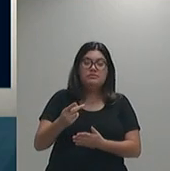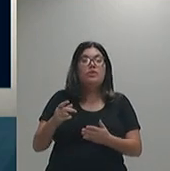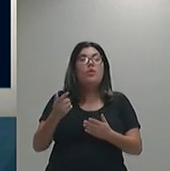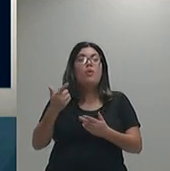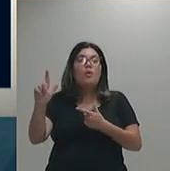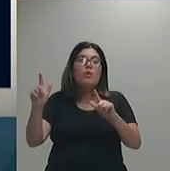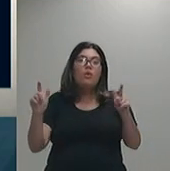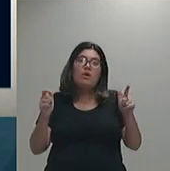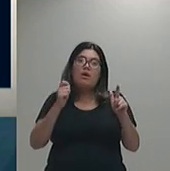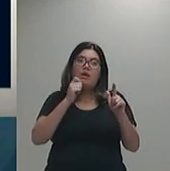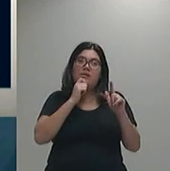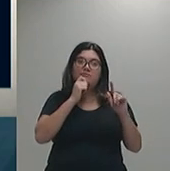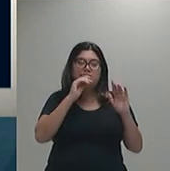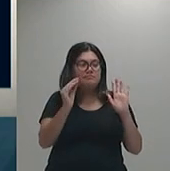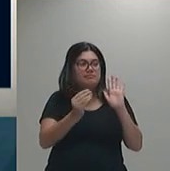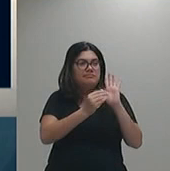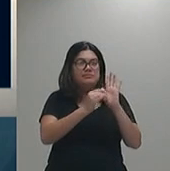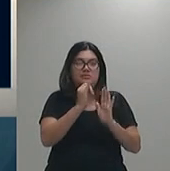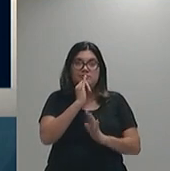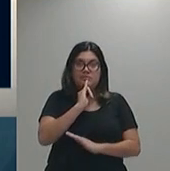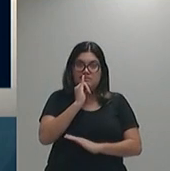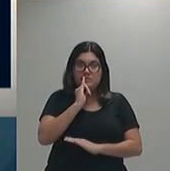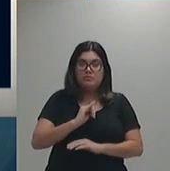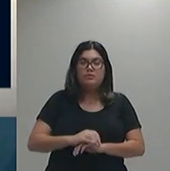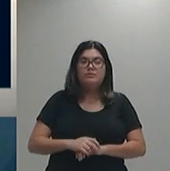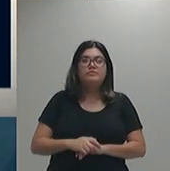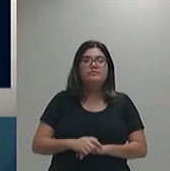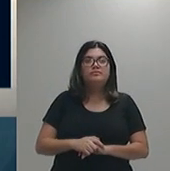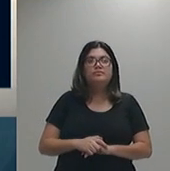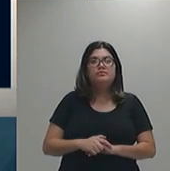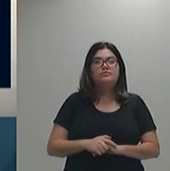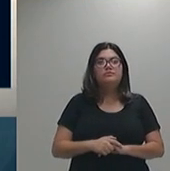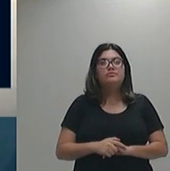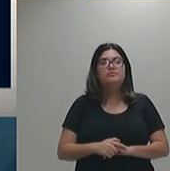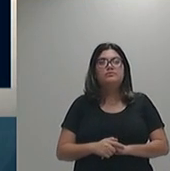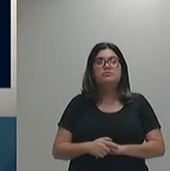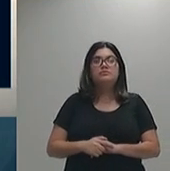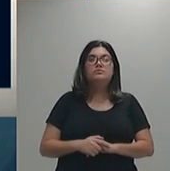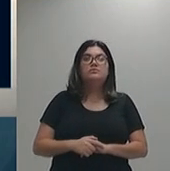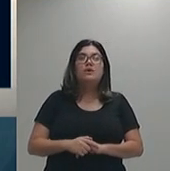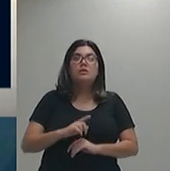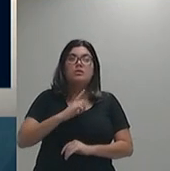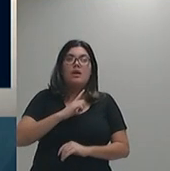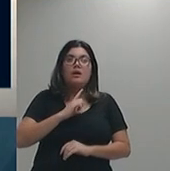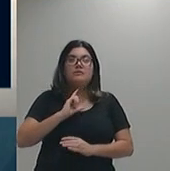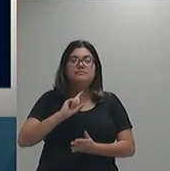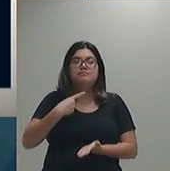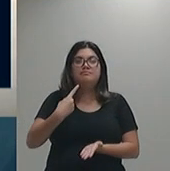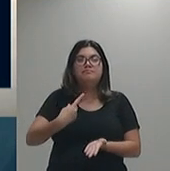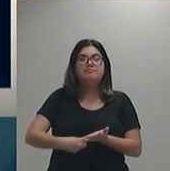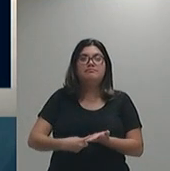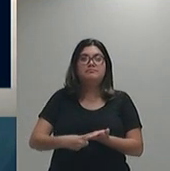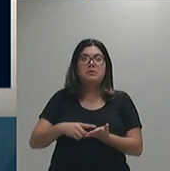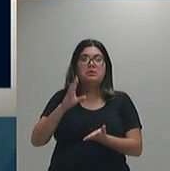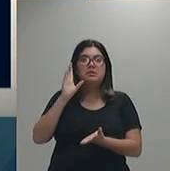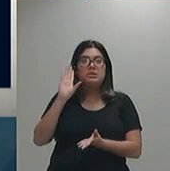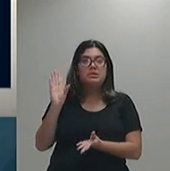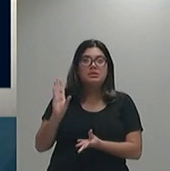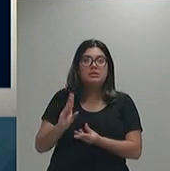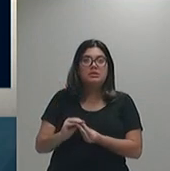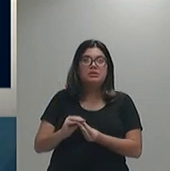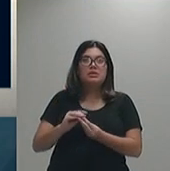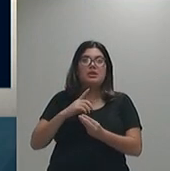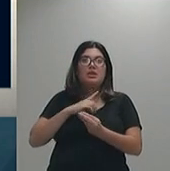a título de exemplos é onde se adotou essa interpretação acima